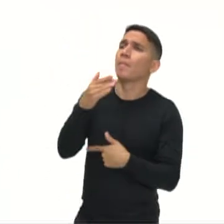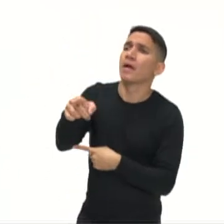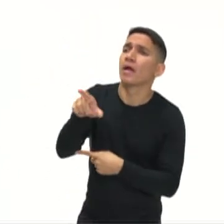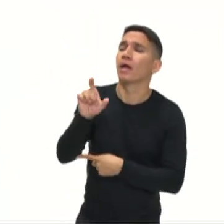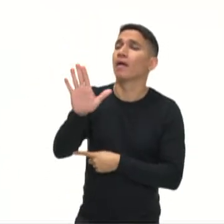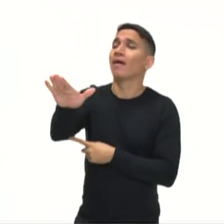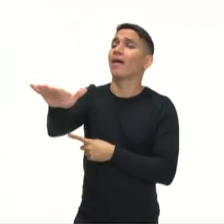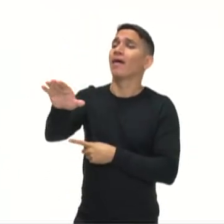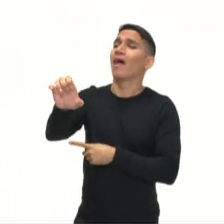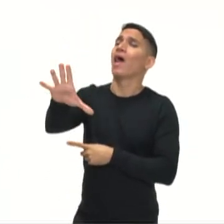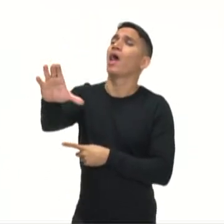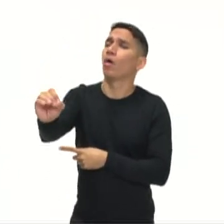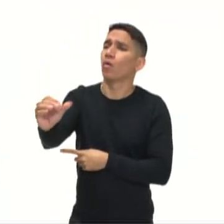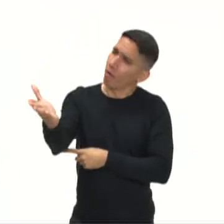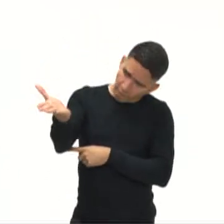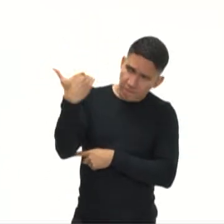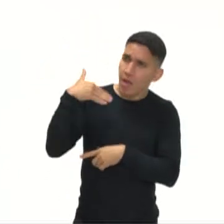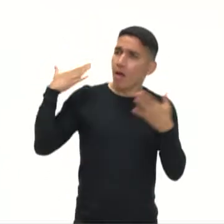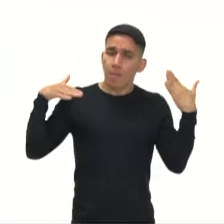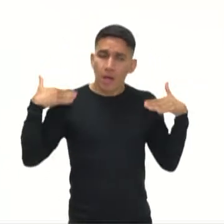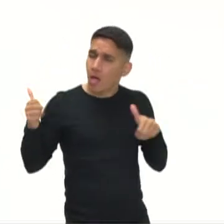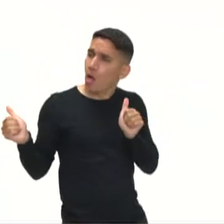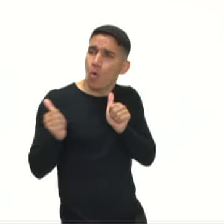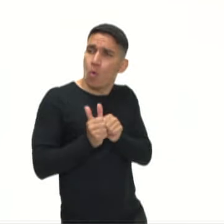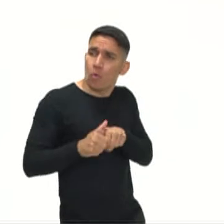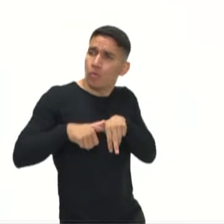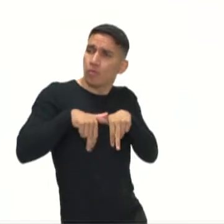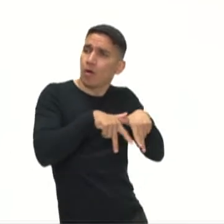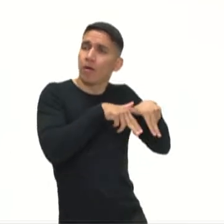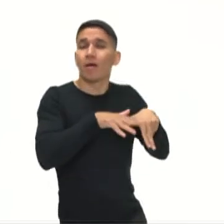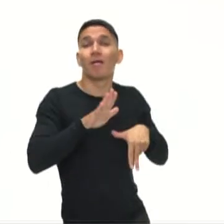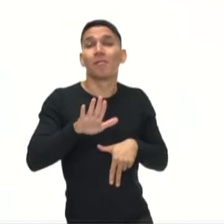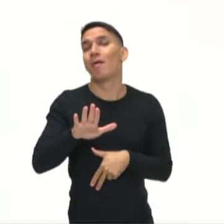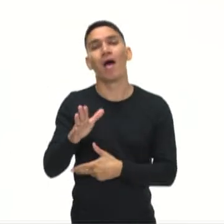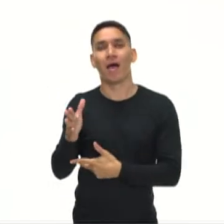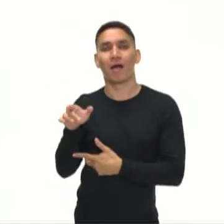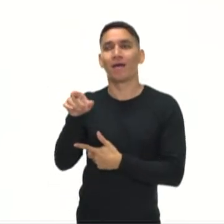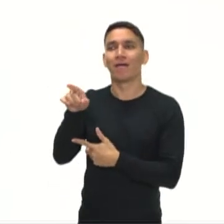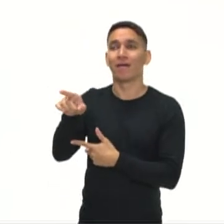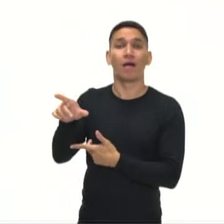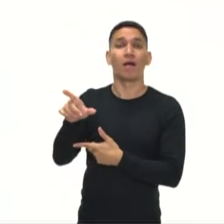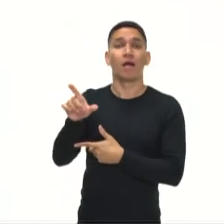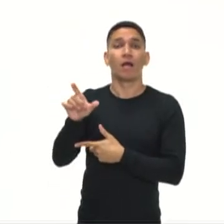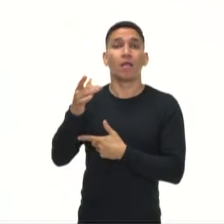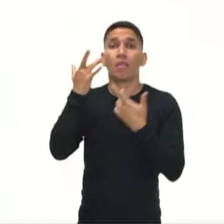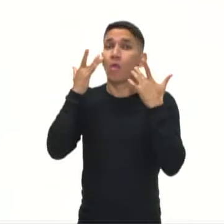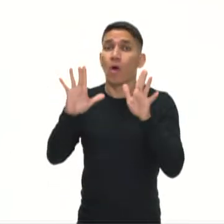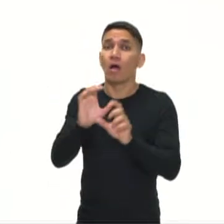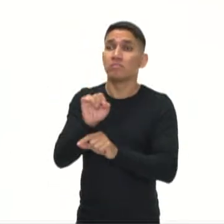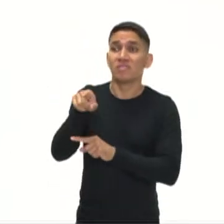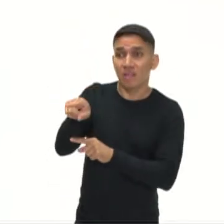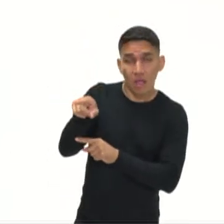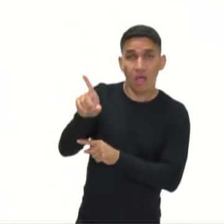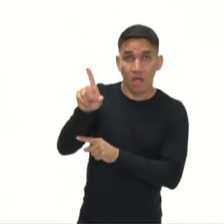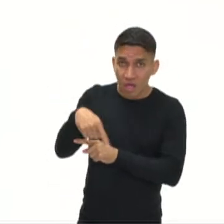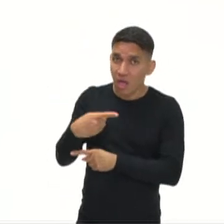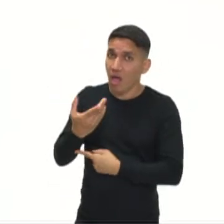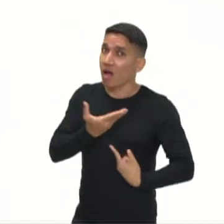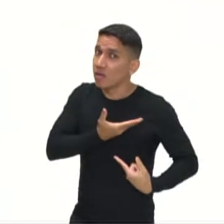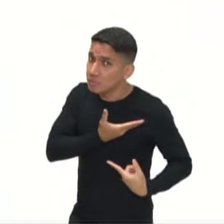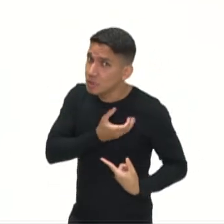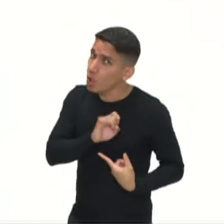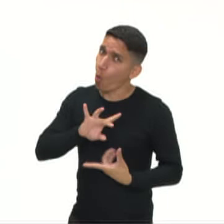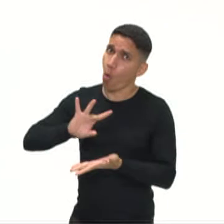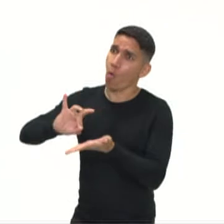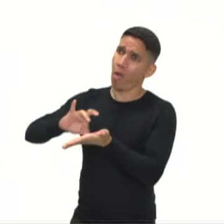pede, eco, vem passear comigo. Mas não sabe se o eco é amigo